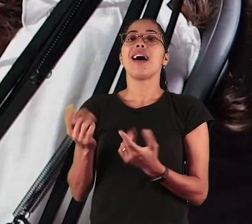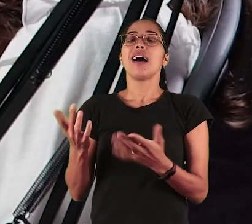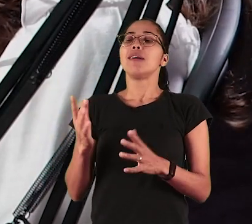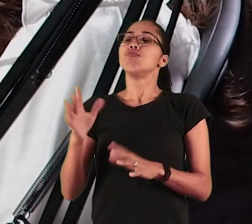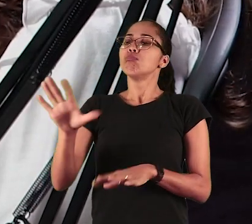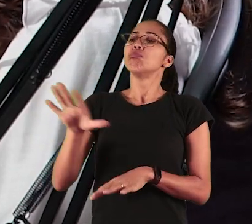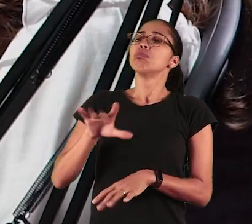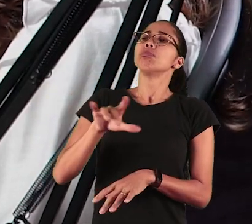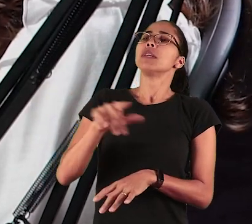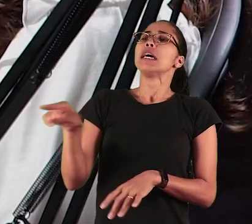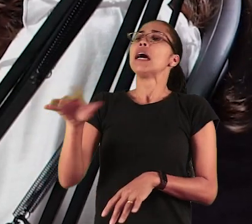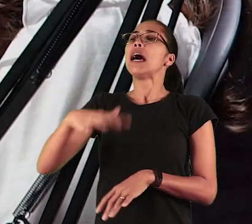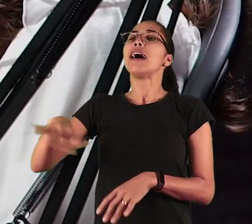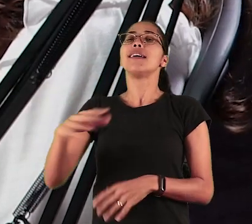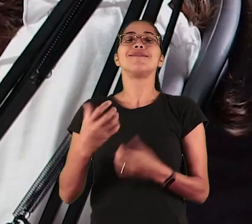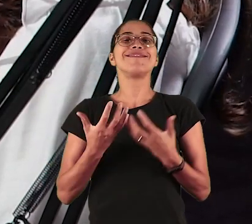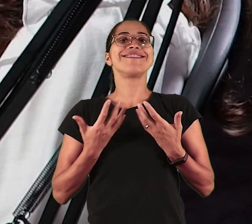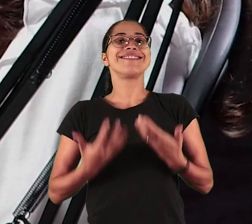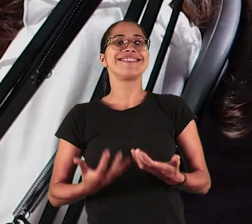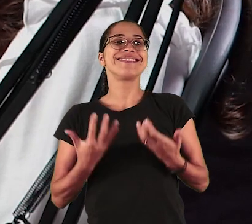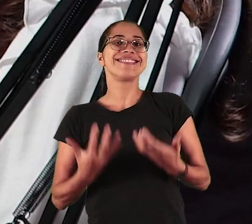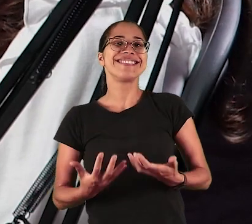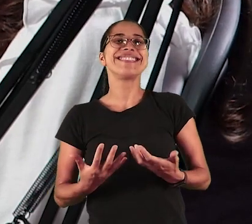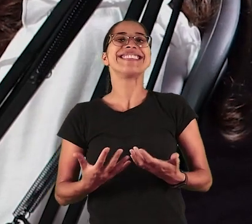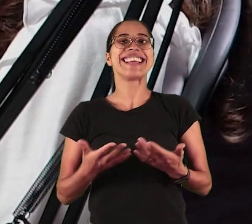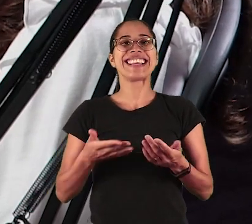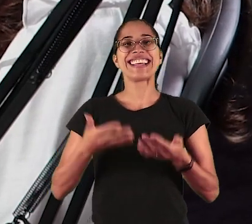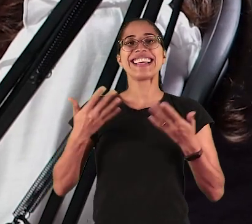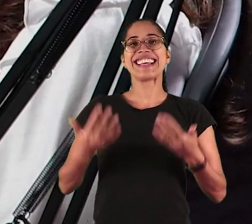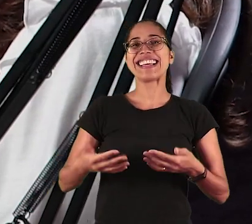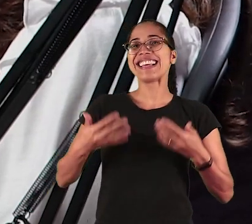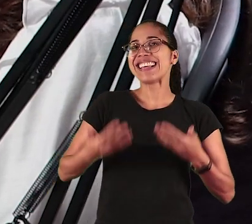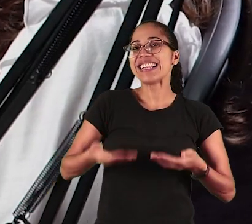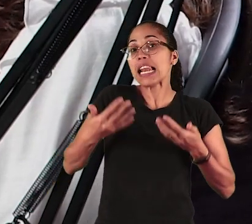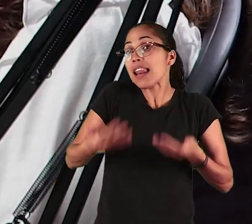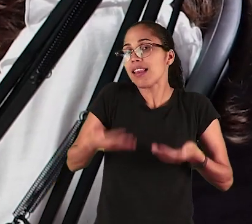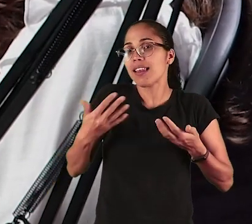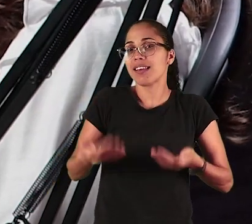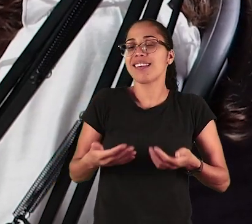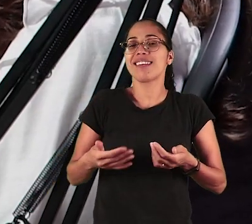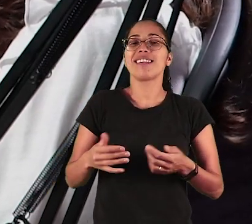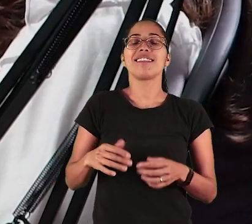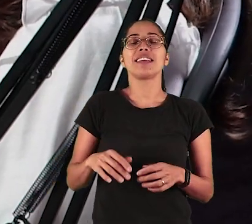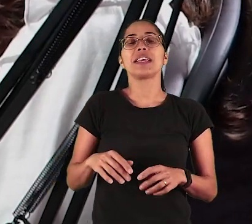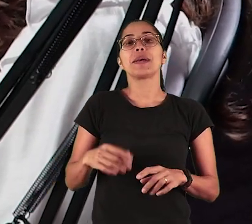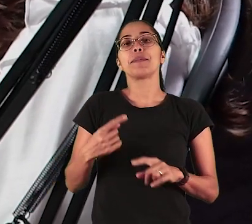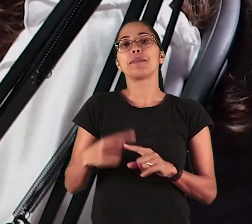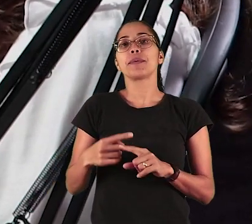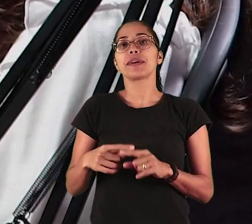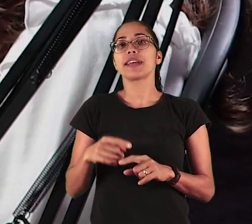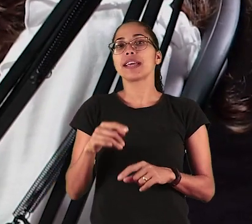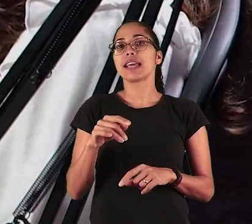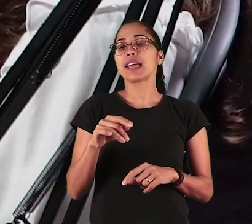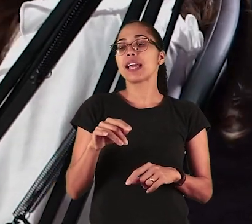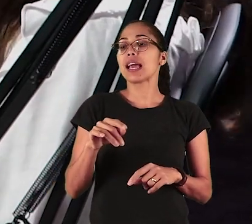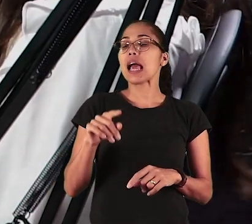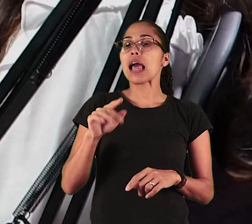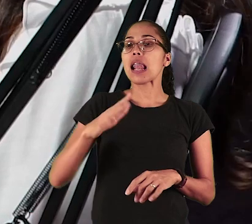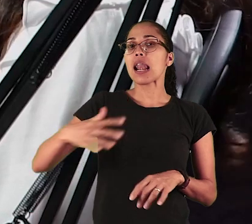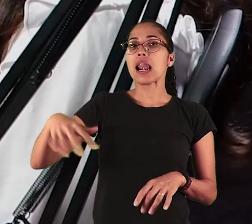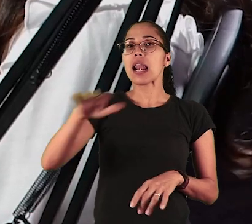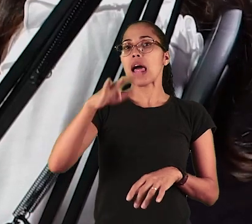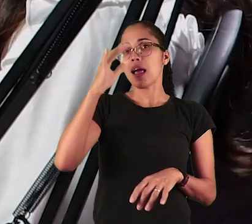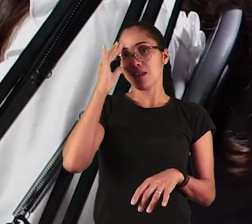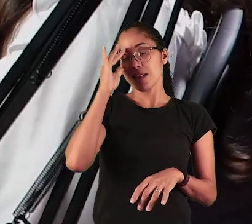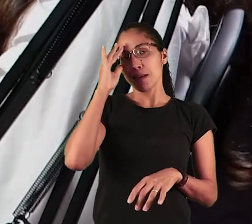leve né E muito mais Poxa eu acho que tem um braço aqui para desenvolver Para apoiar que é complementar o que eu fazia do